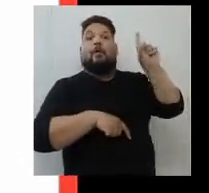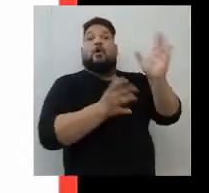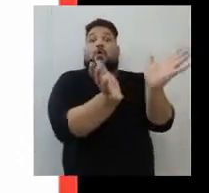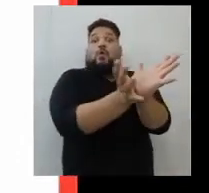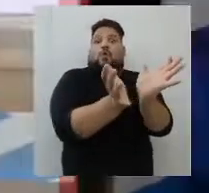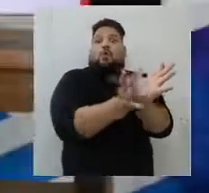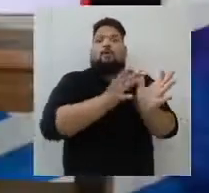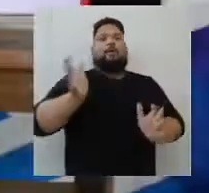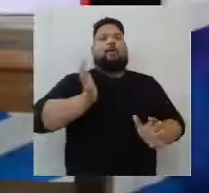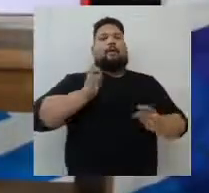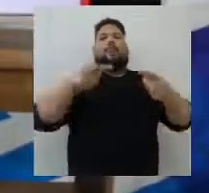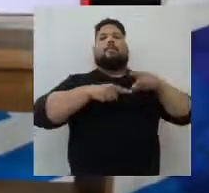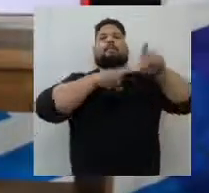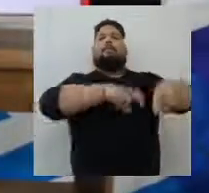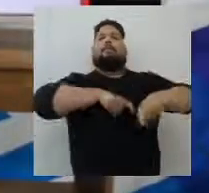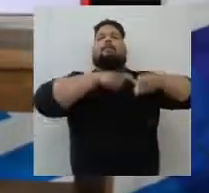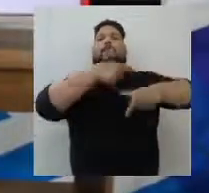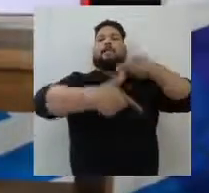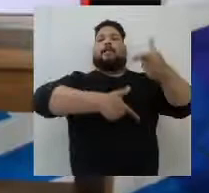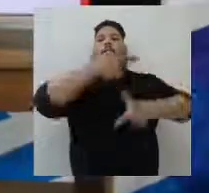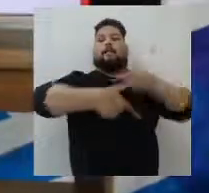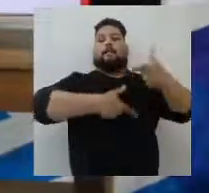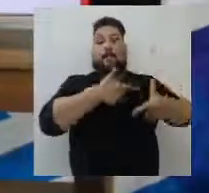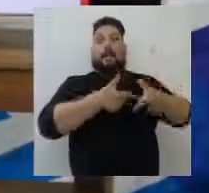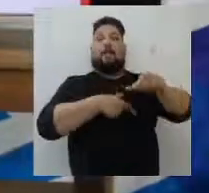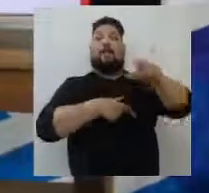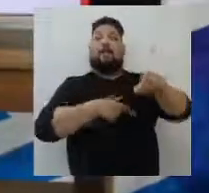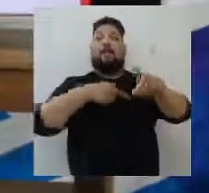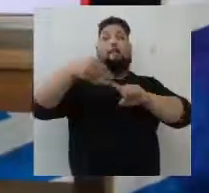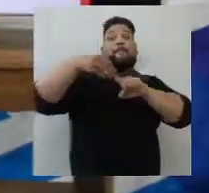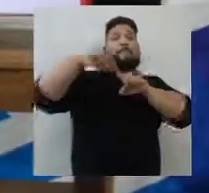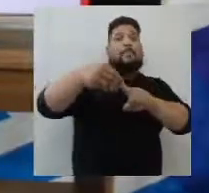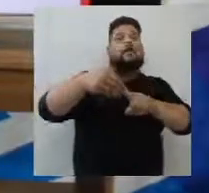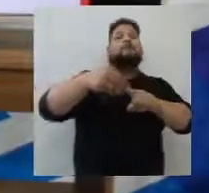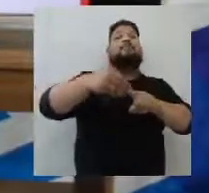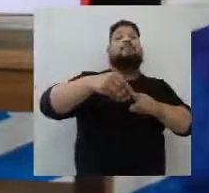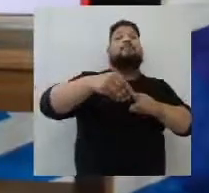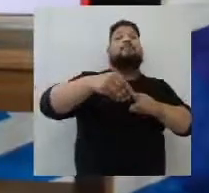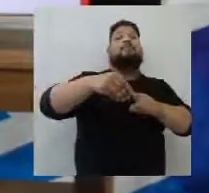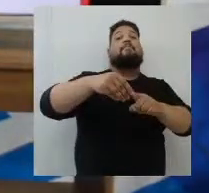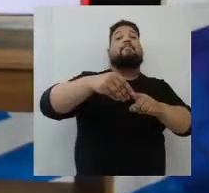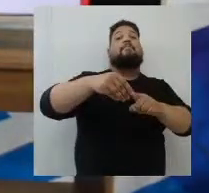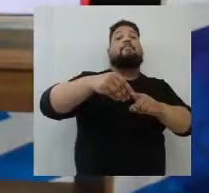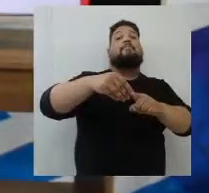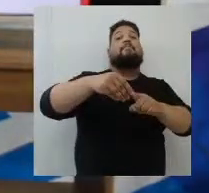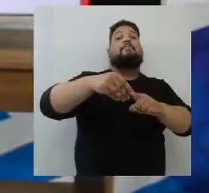elite agropecuária tinha como principal produto de exportação o café.